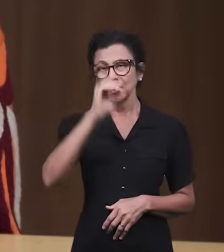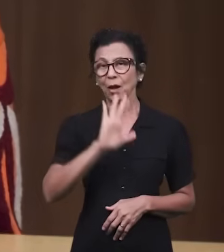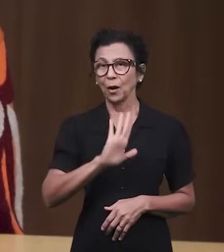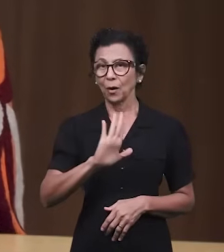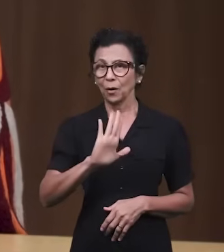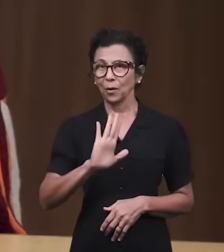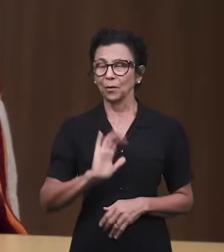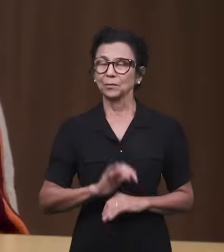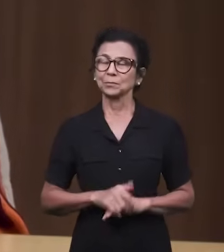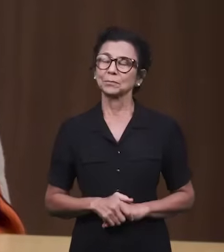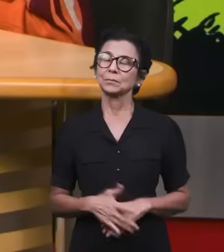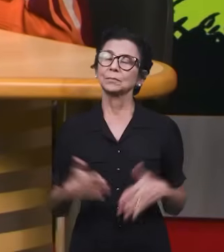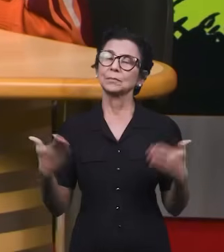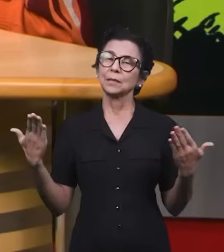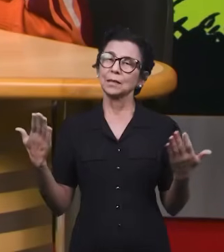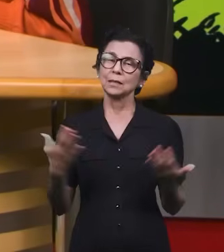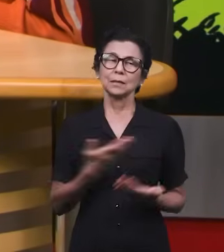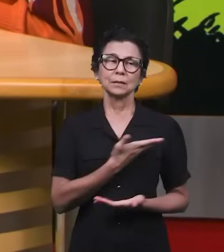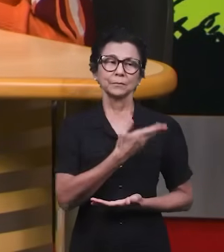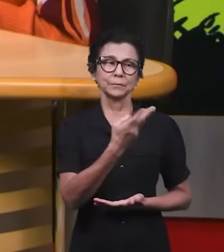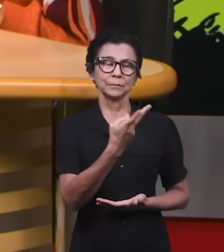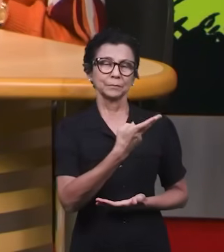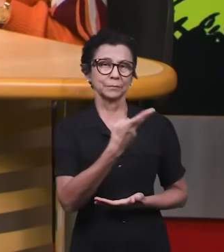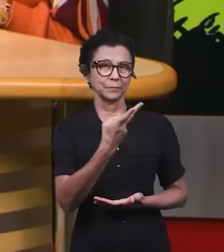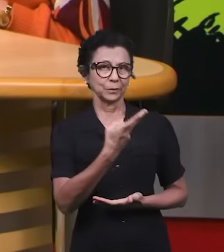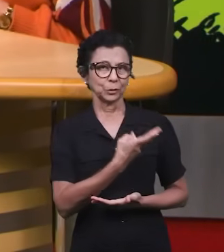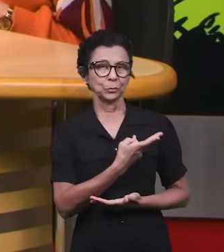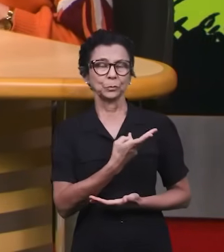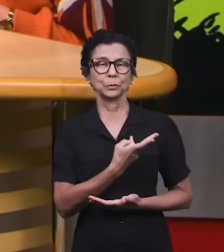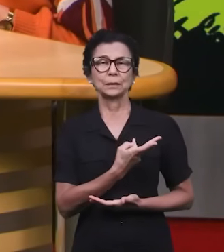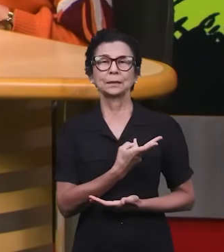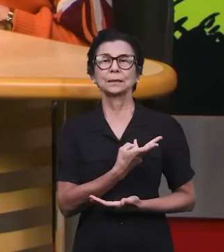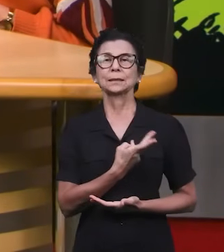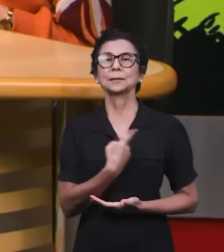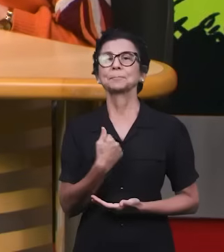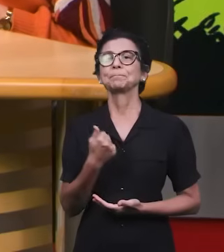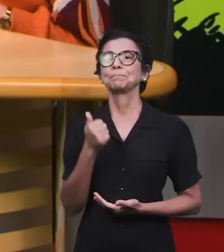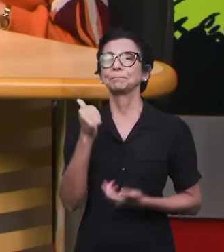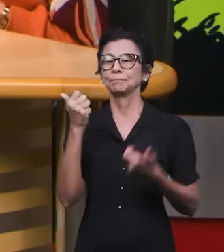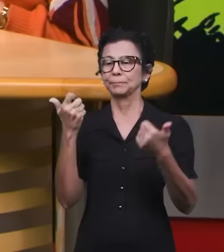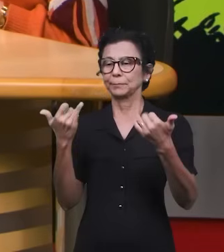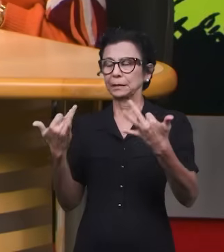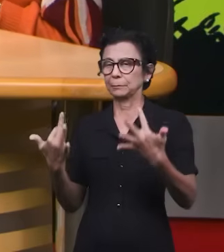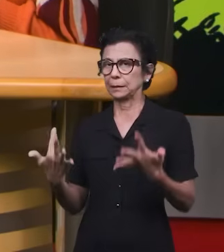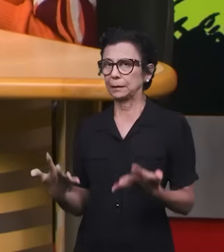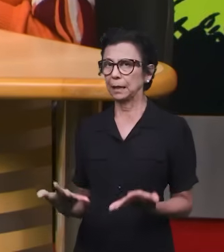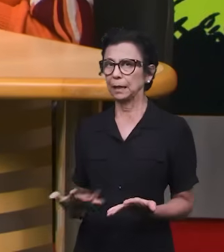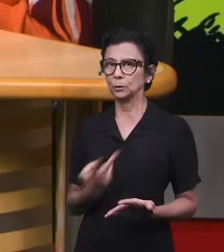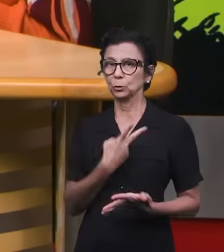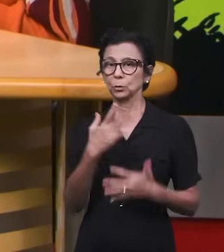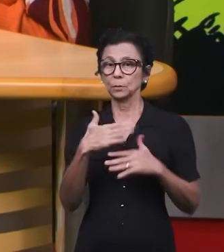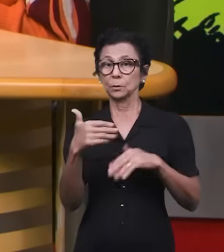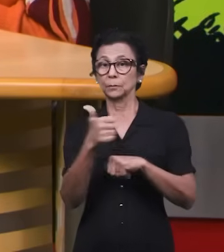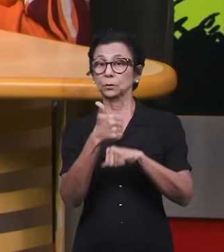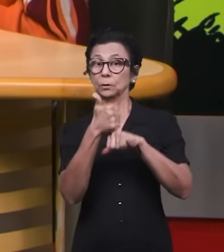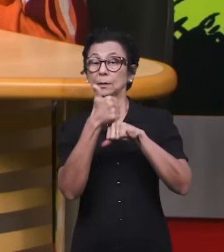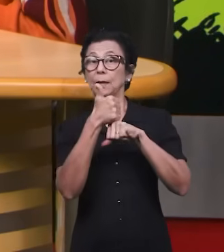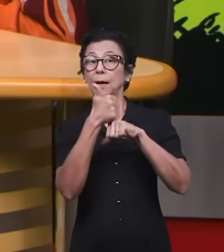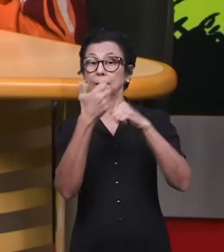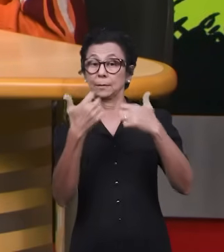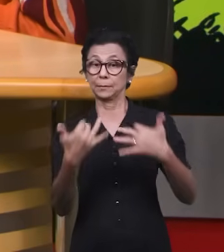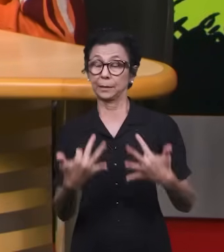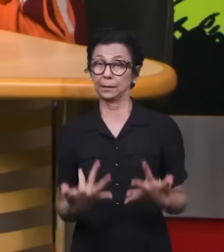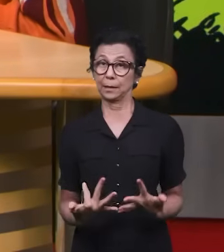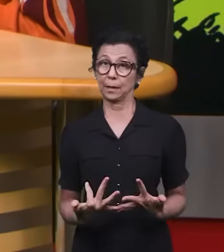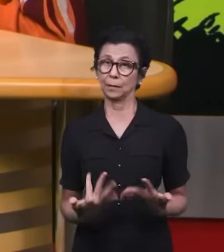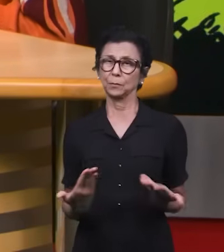nós trouxemos as meninas e o Senhor tem nos orientado a falar sobre isso, para que nós pais, nós oramos tanto para ter